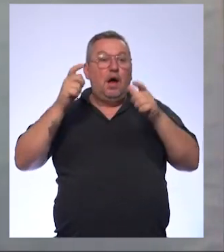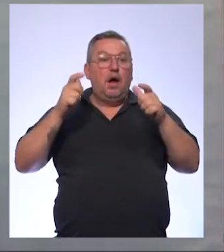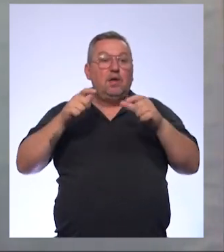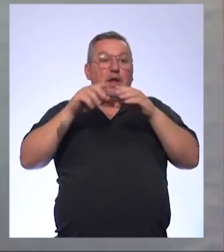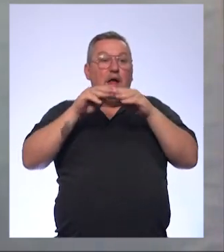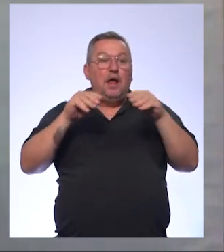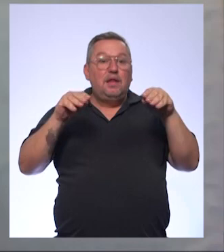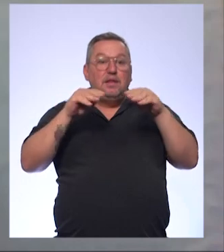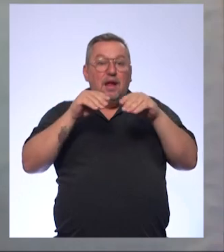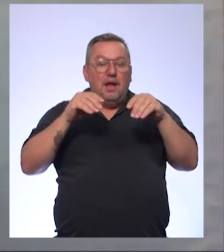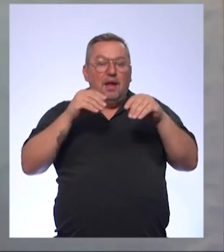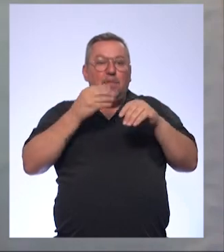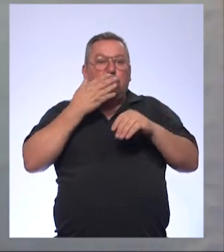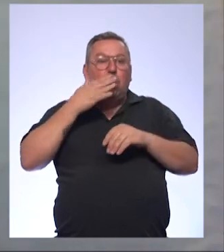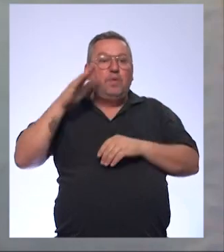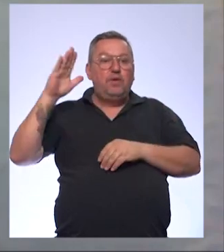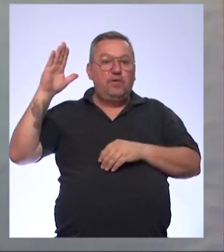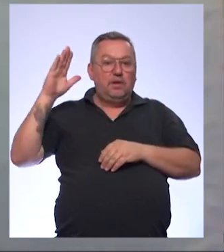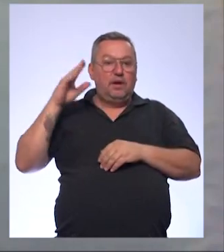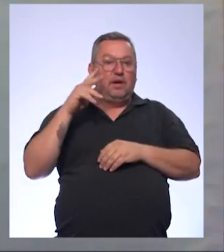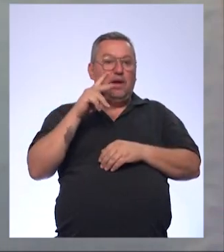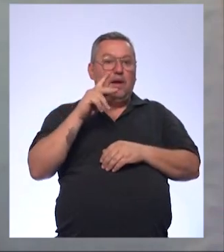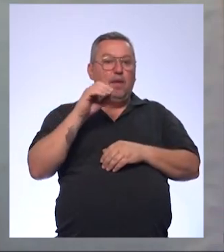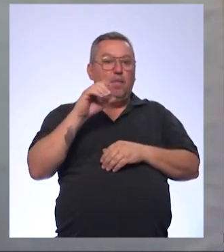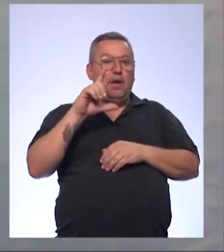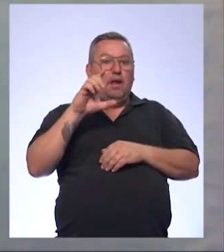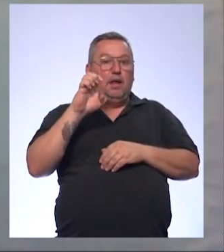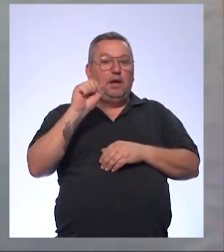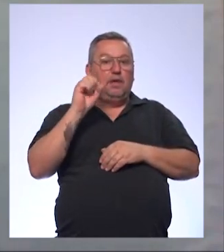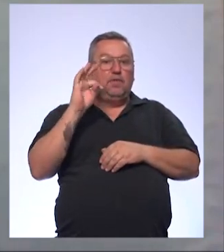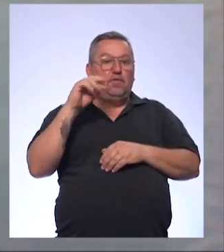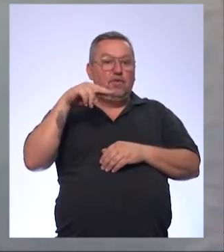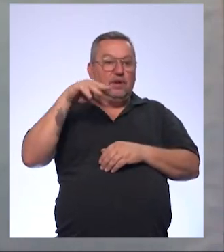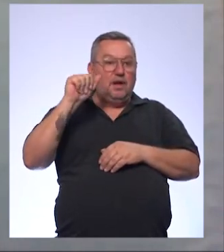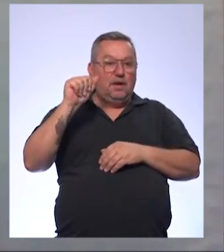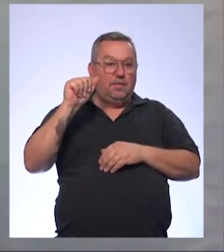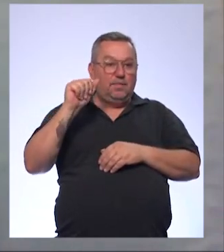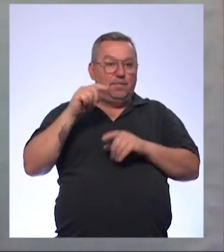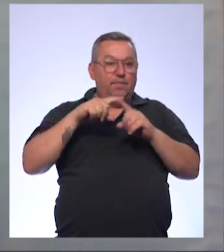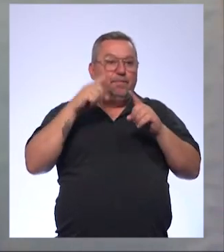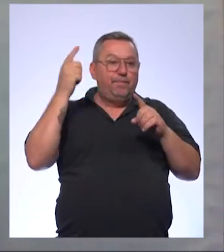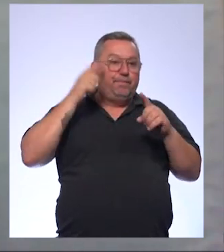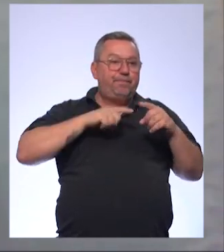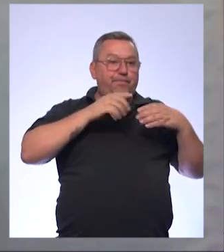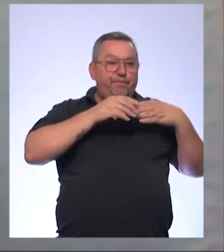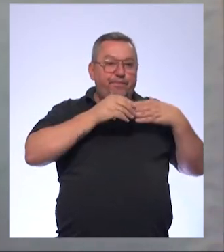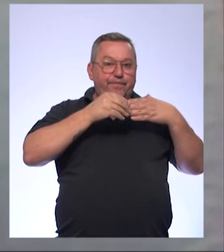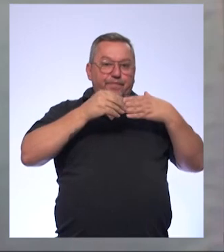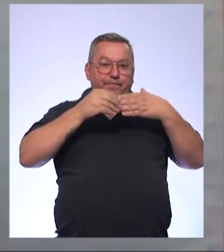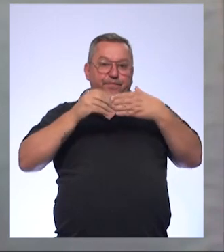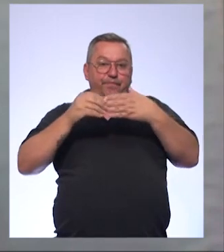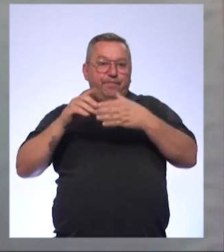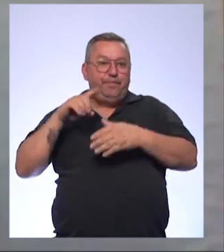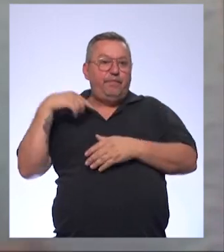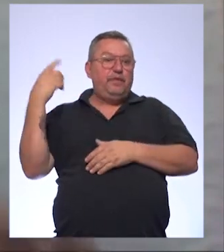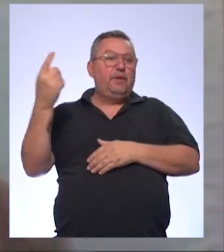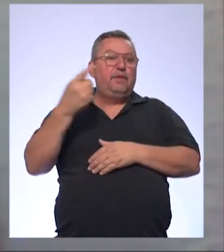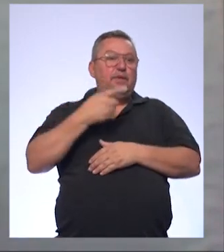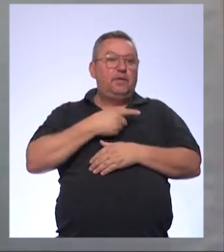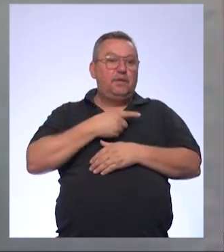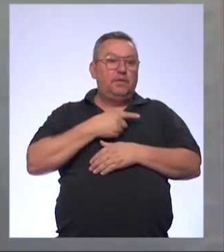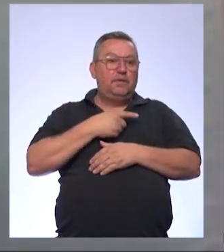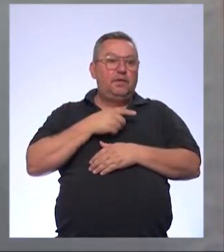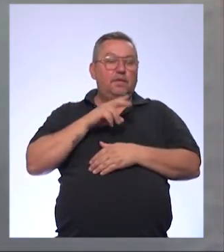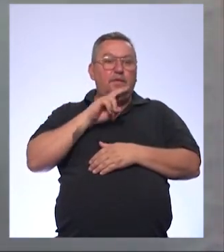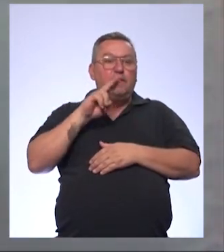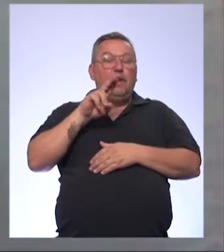a Palestina, está bem? E nisso aí de conduzir o povo até a terra prometida, nós daremos este nome